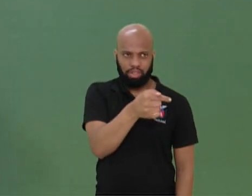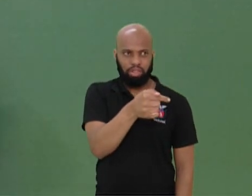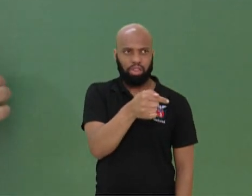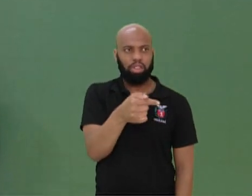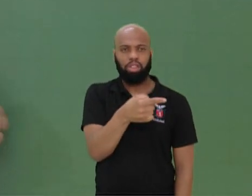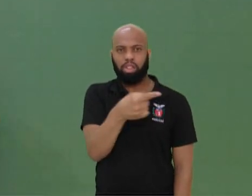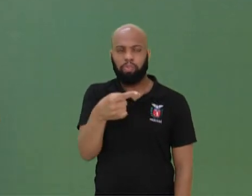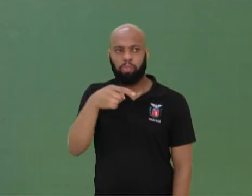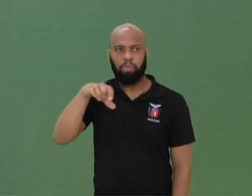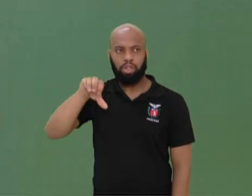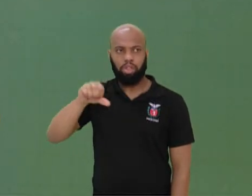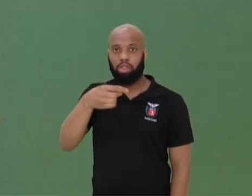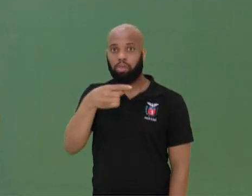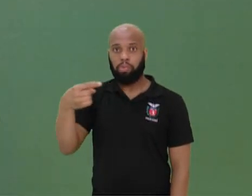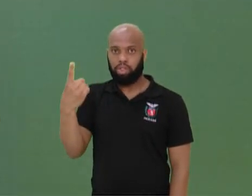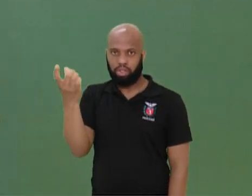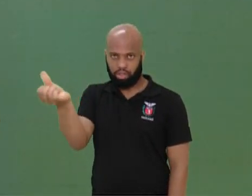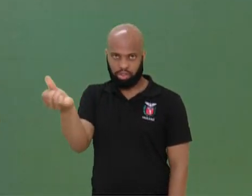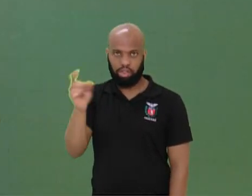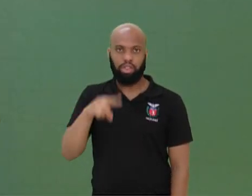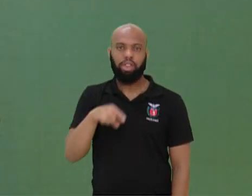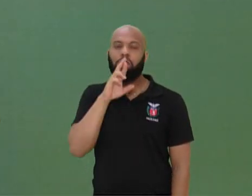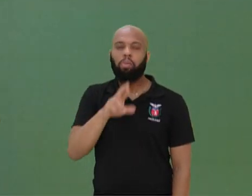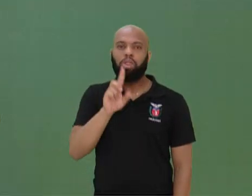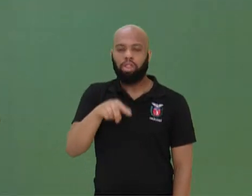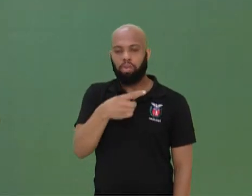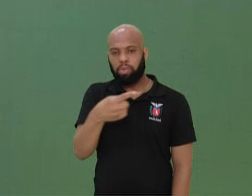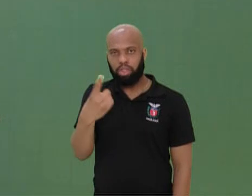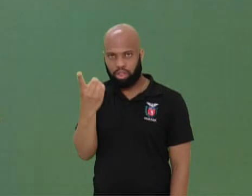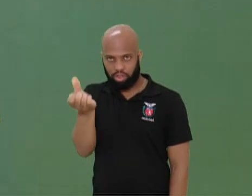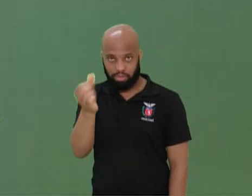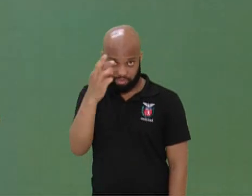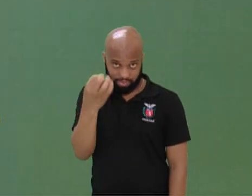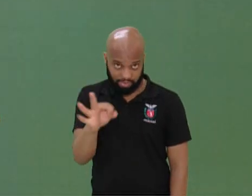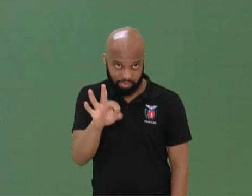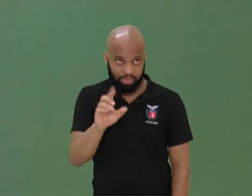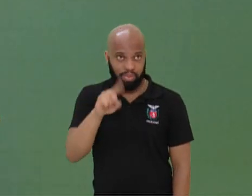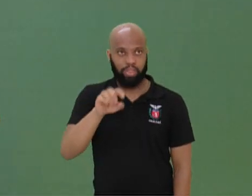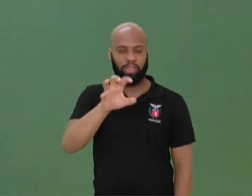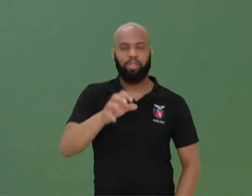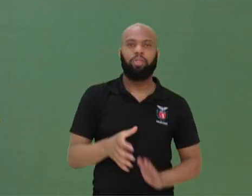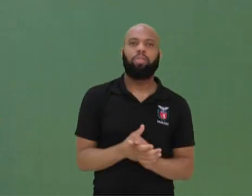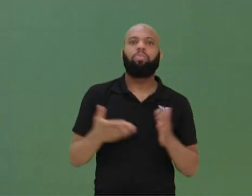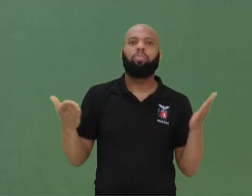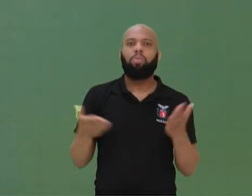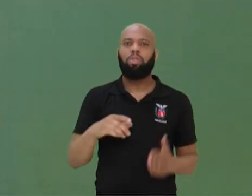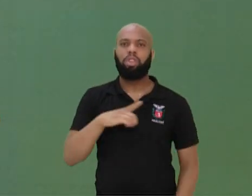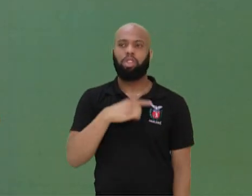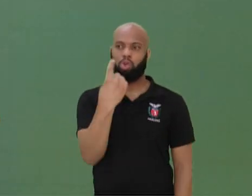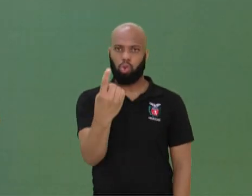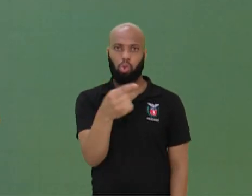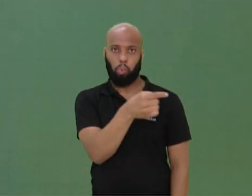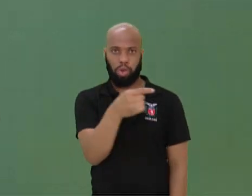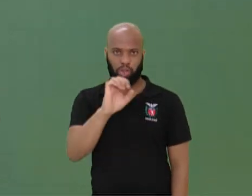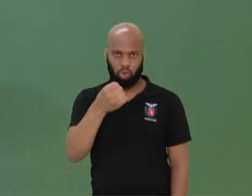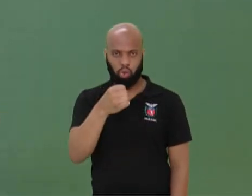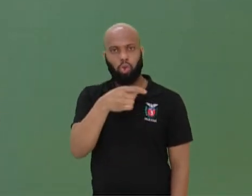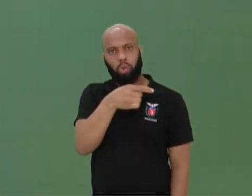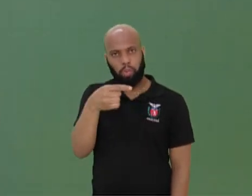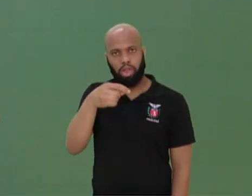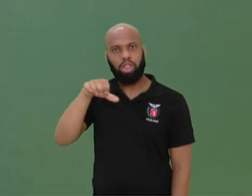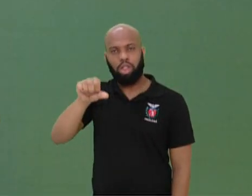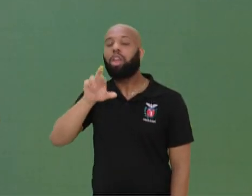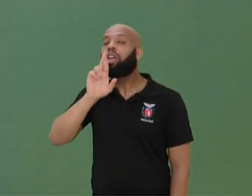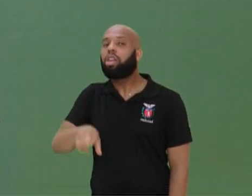menos 16, né? Menos 16, é isso? Isso, menos 16. Então, 1 menos 8 é menos 7, menos 9 é